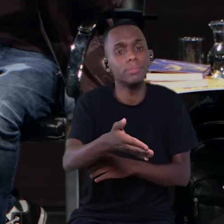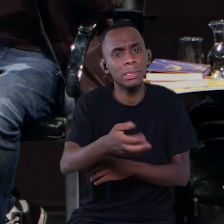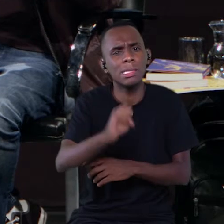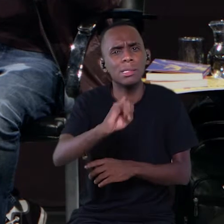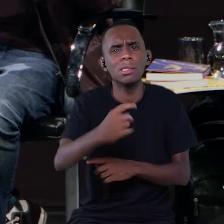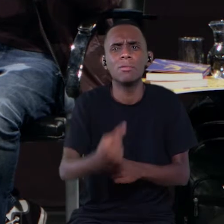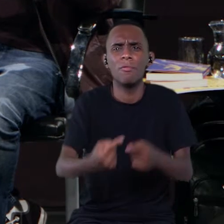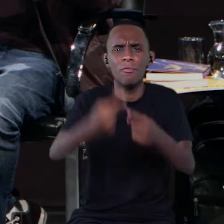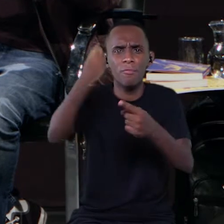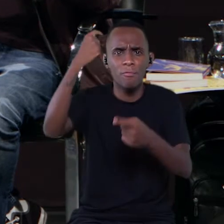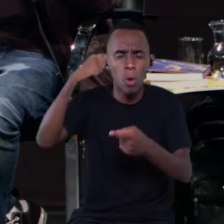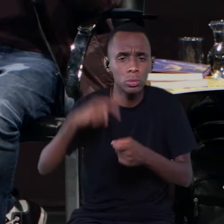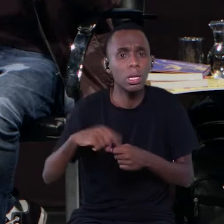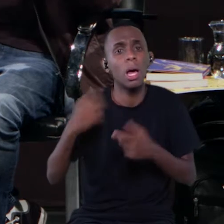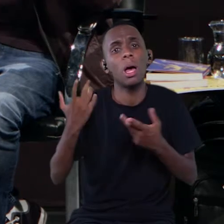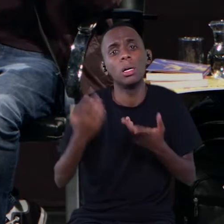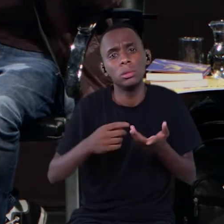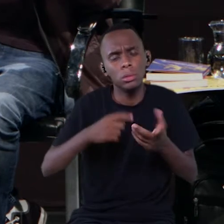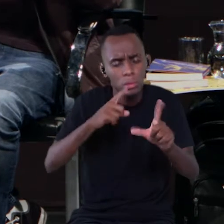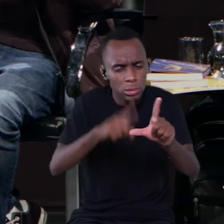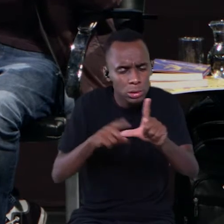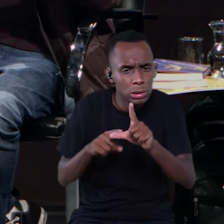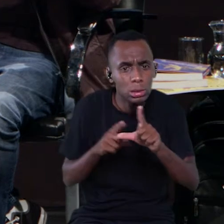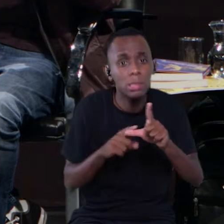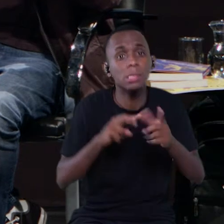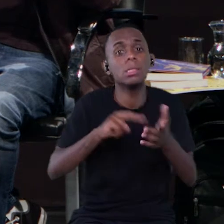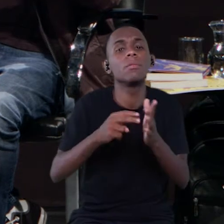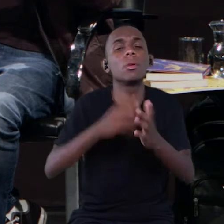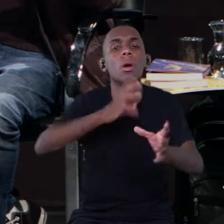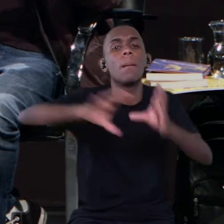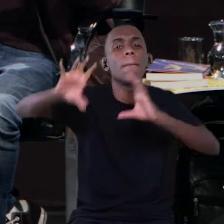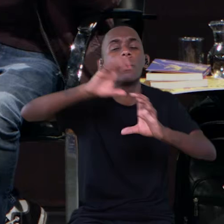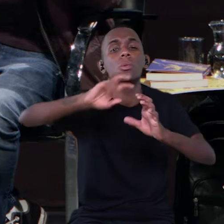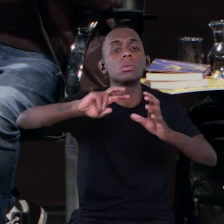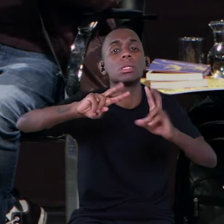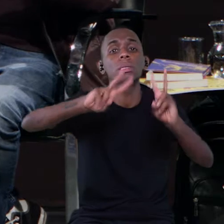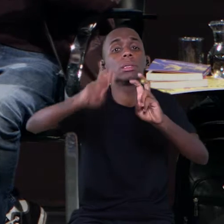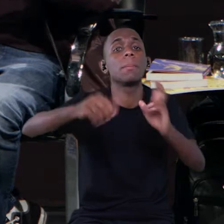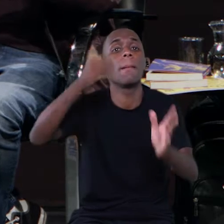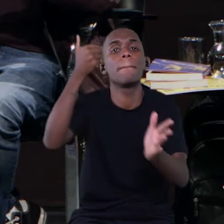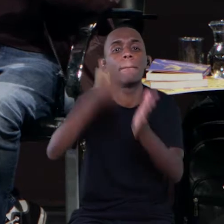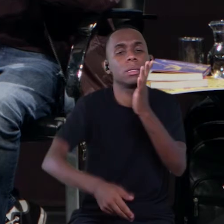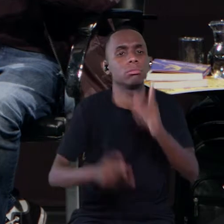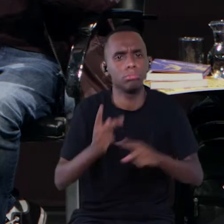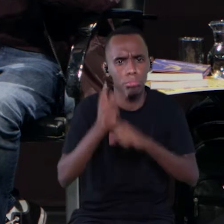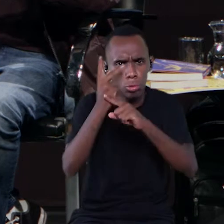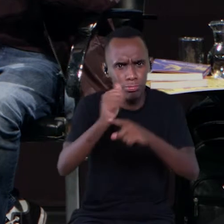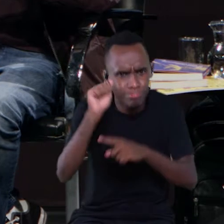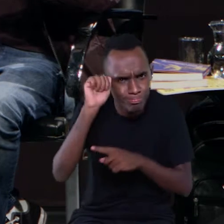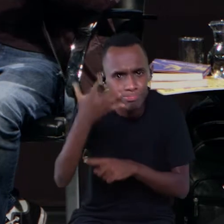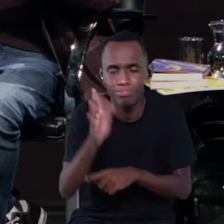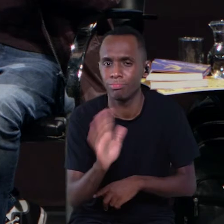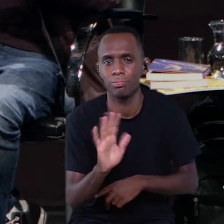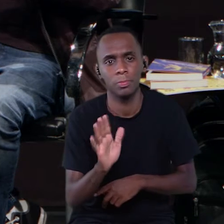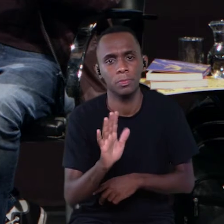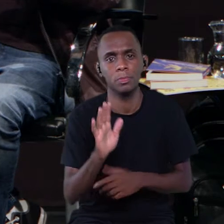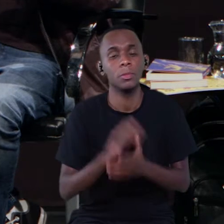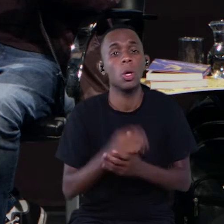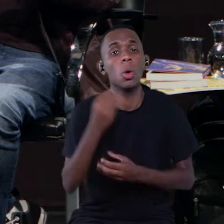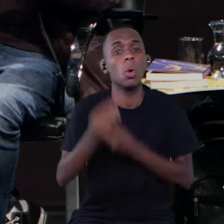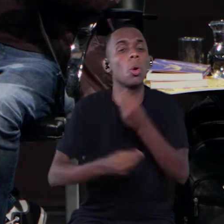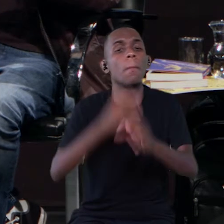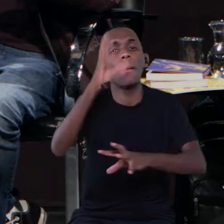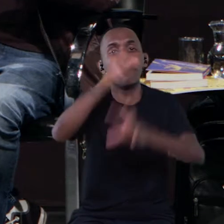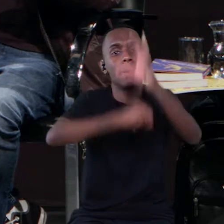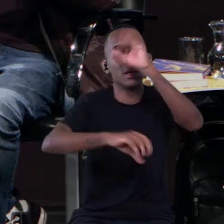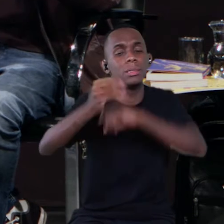voltar à Travessia, na verdade, é um canto sobre a perda, mas não a procura da solução. Como é que você aprende a conviver